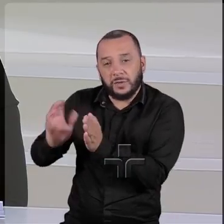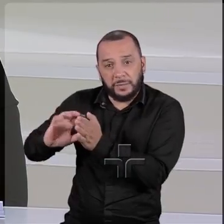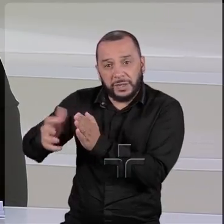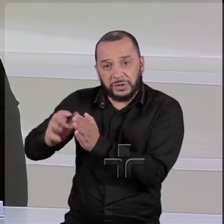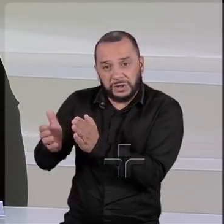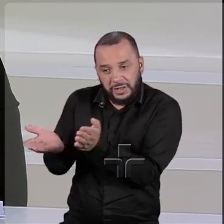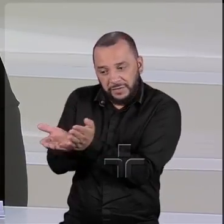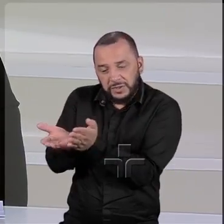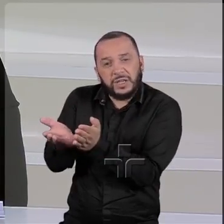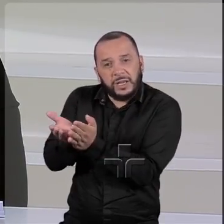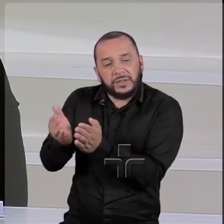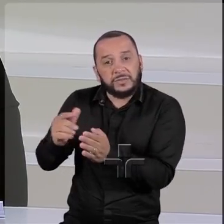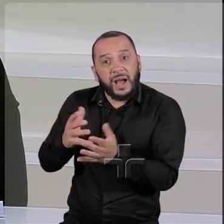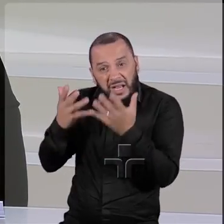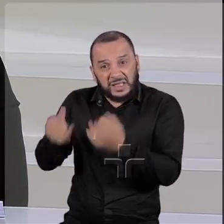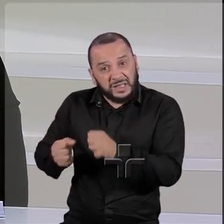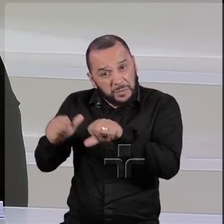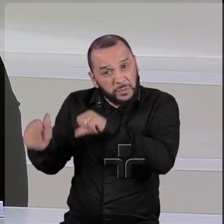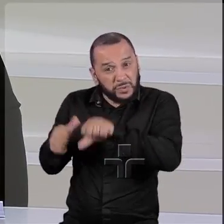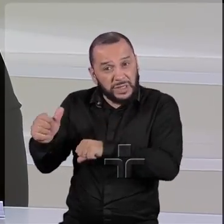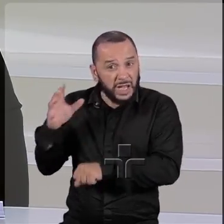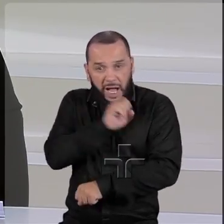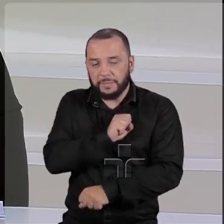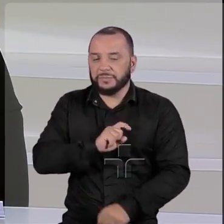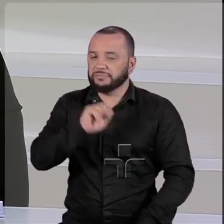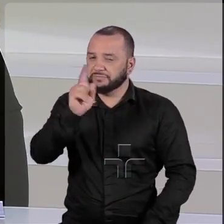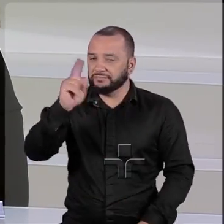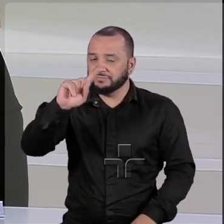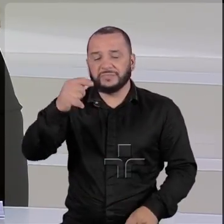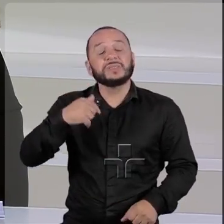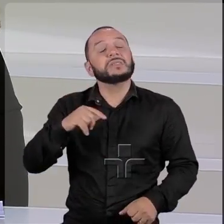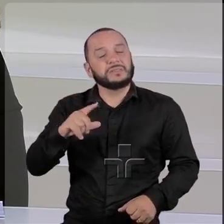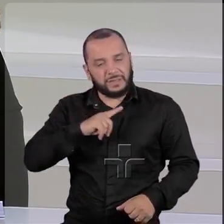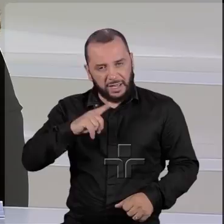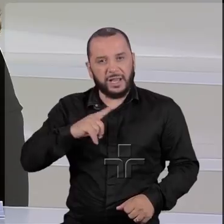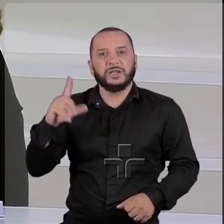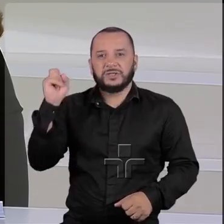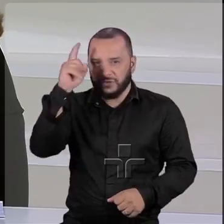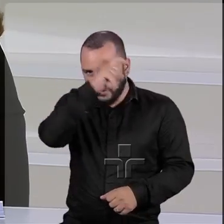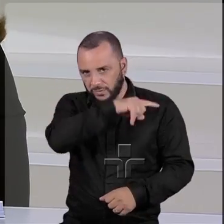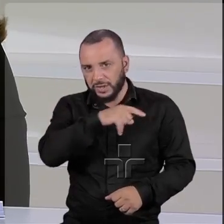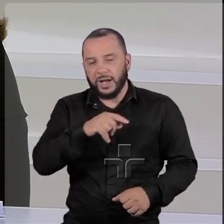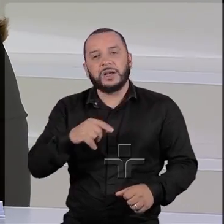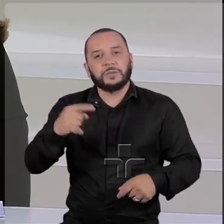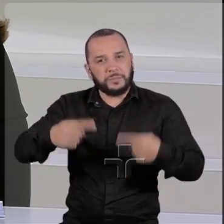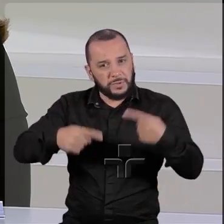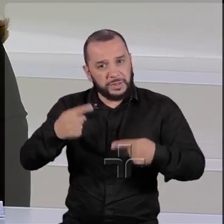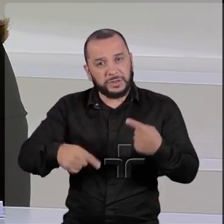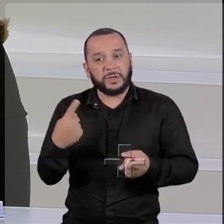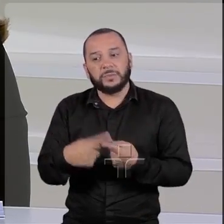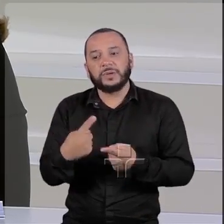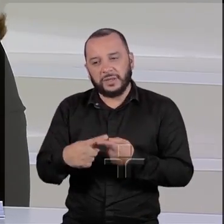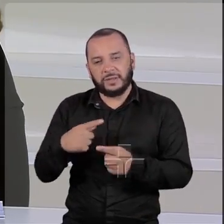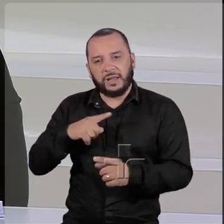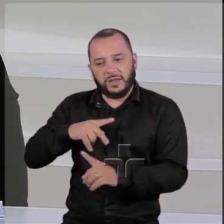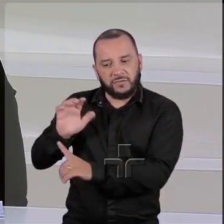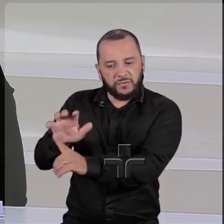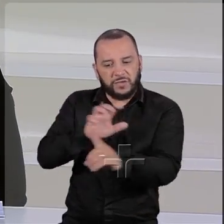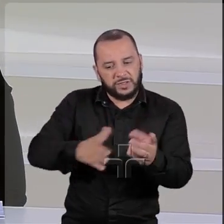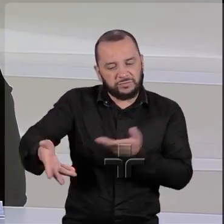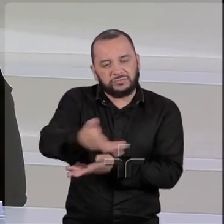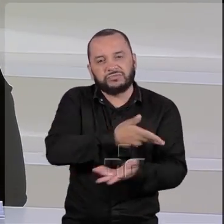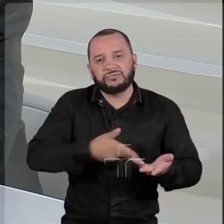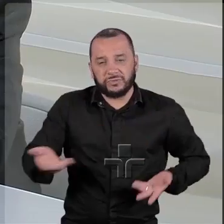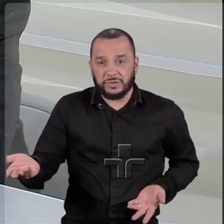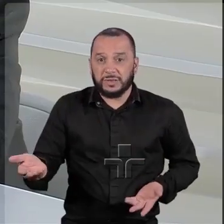Então, eu vejo muita dificuldade política, até porque as pessoas ainda estão enfrentando as consequências de crise. Então, é um ambiente, quando você